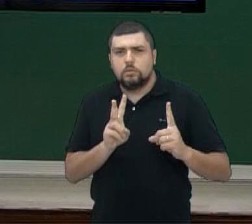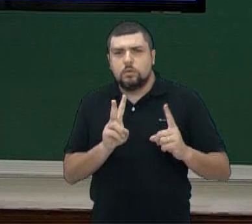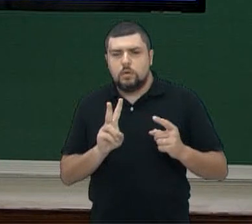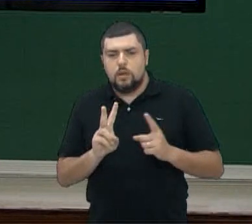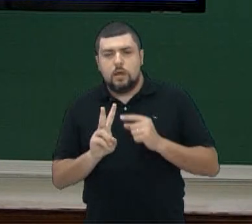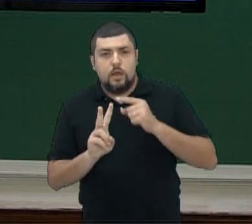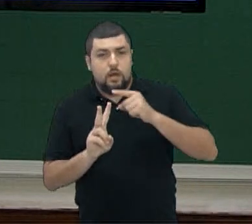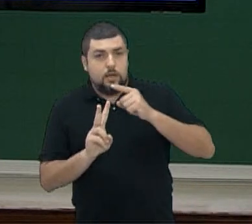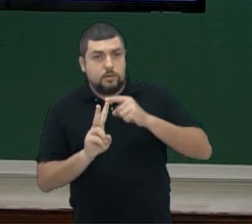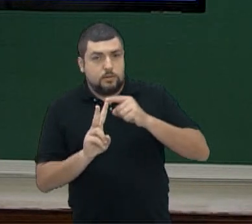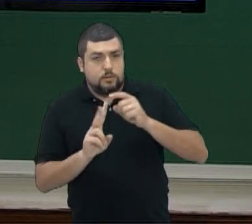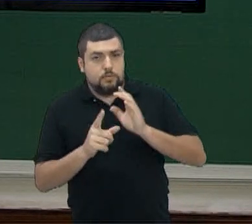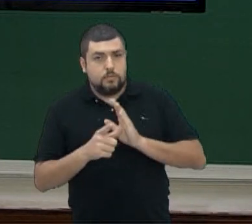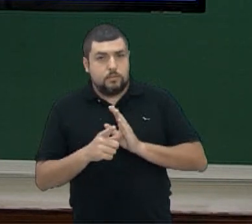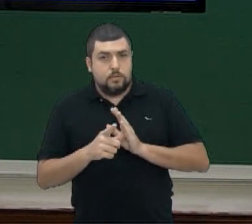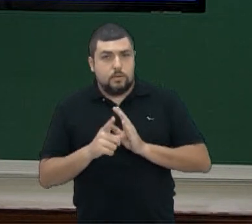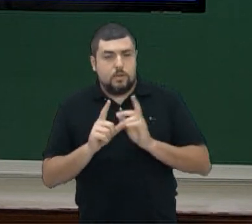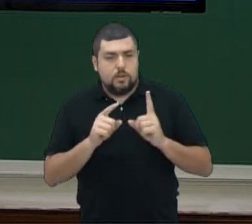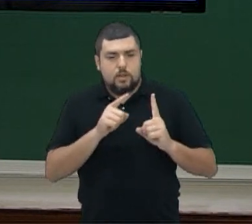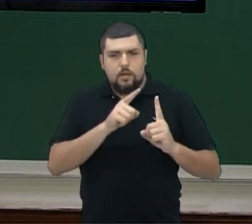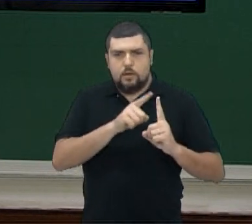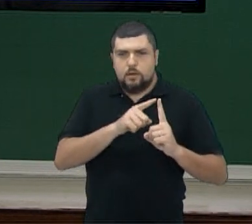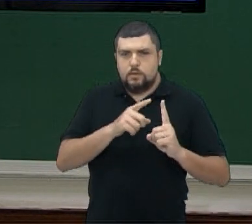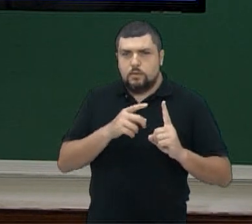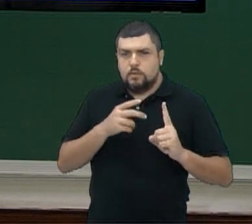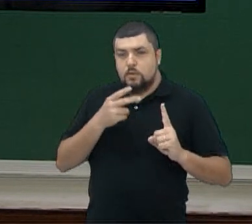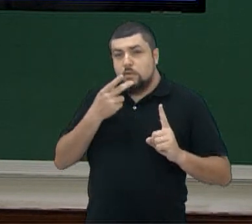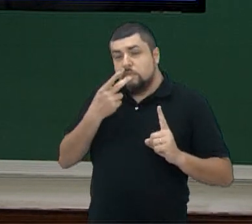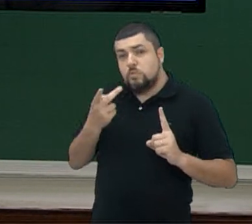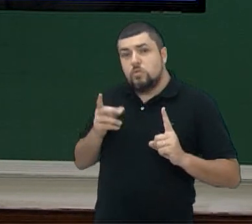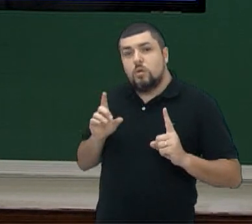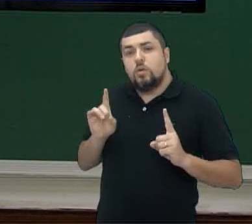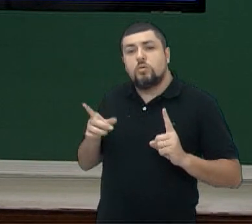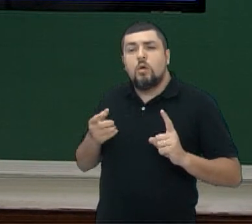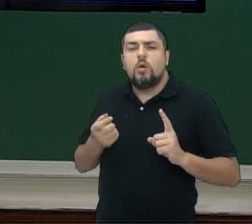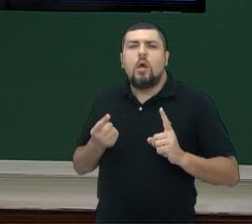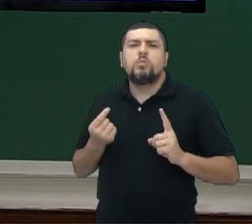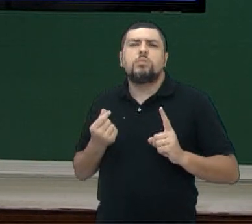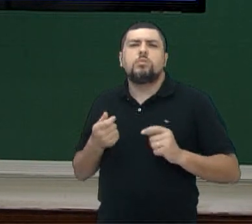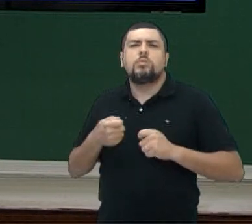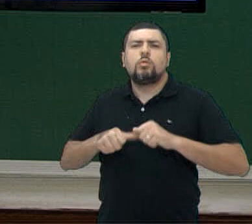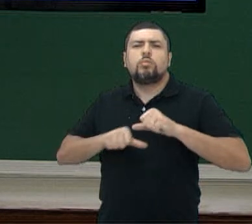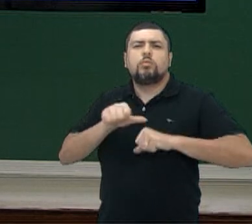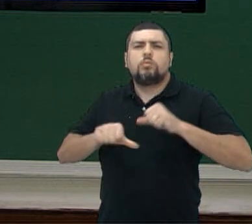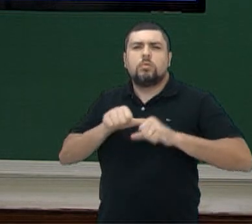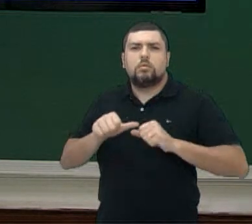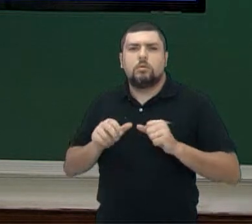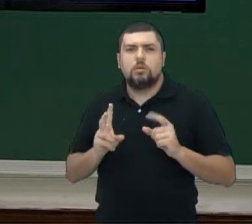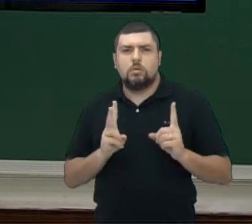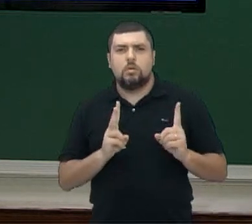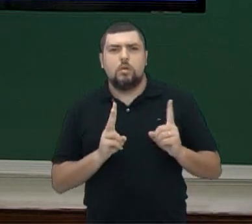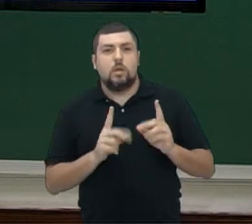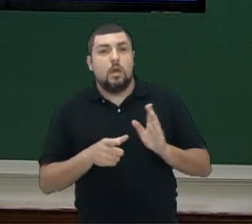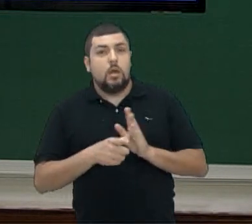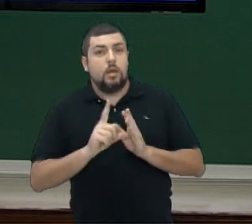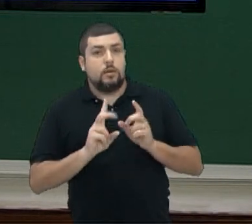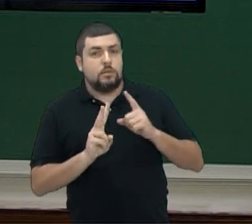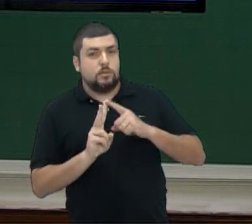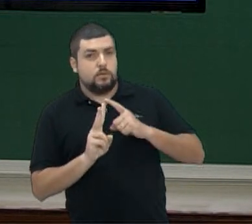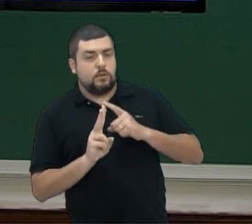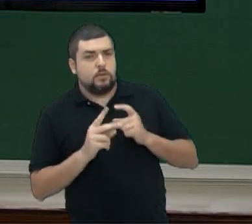Mentiu quando disse que não queria dinheiro, só queria saber se poderia trocar a nota, e o outro quando disse que não tinha o dinheiro,